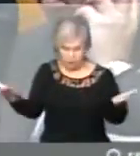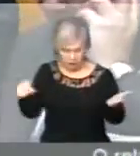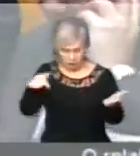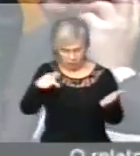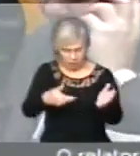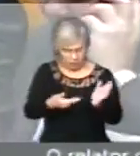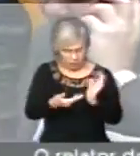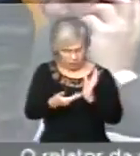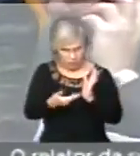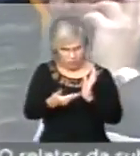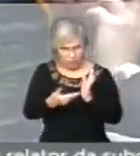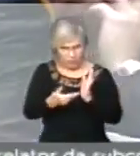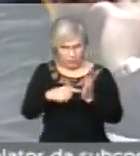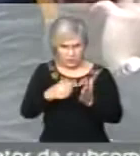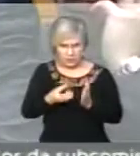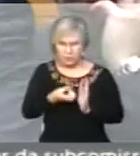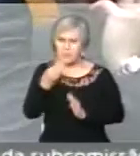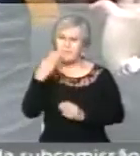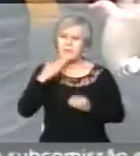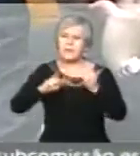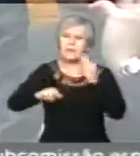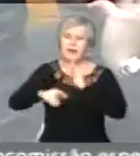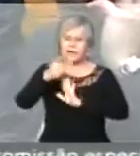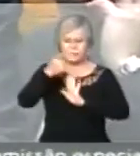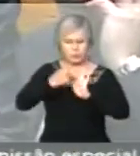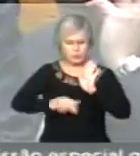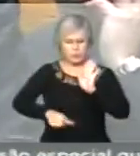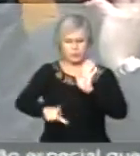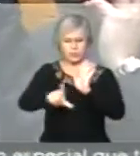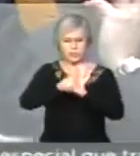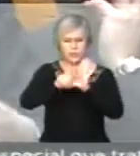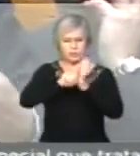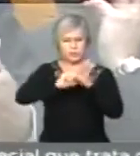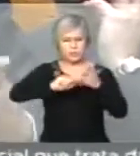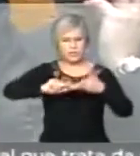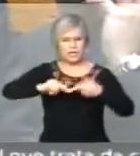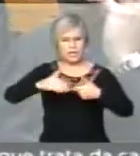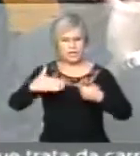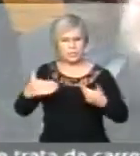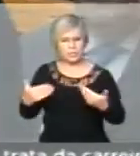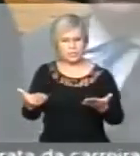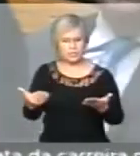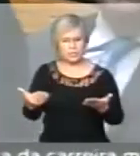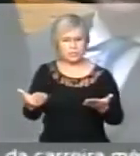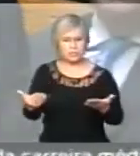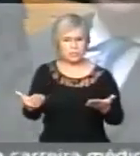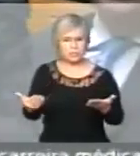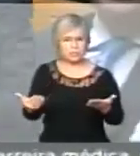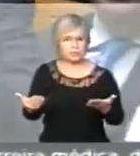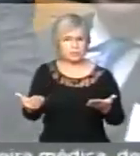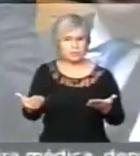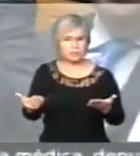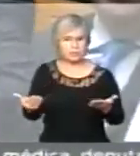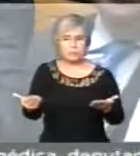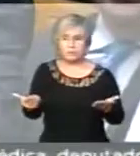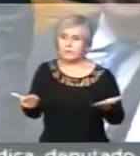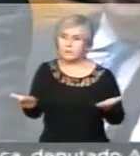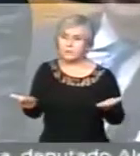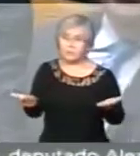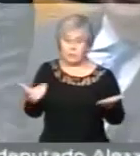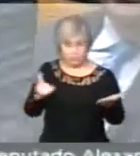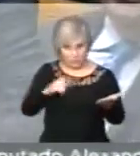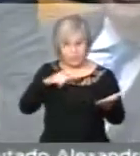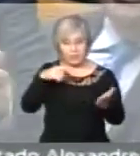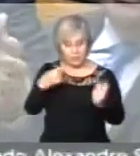em milhares de projetos de leis ordinários, leis complementares, emendas constitucionais, que